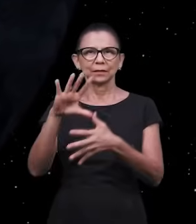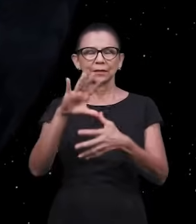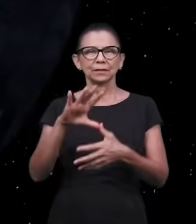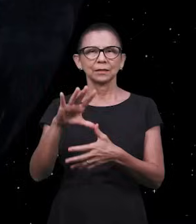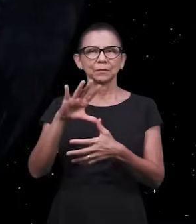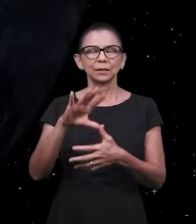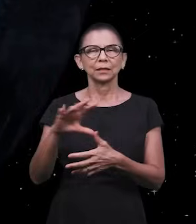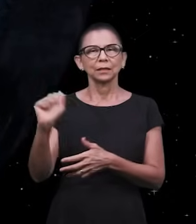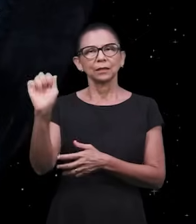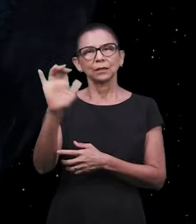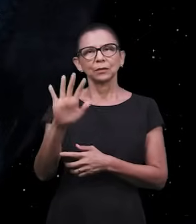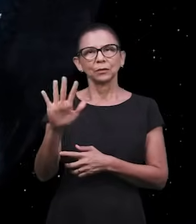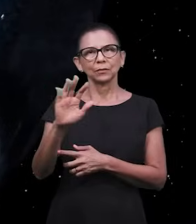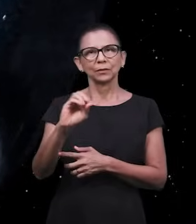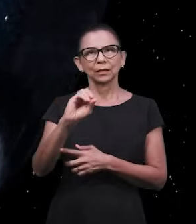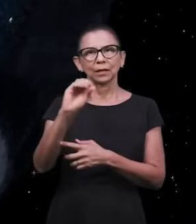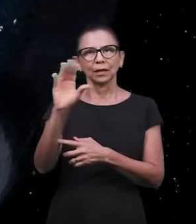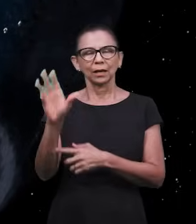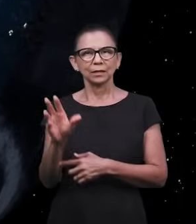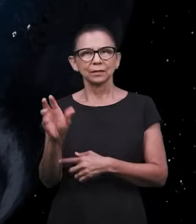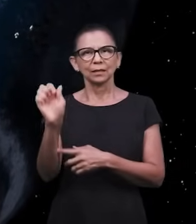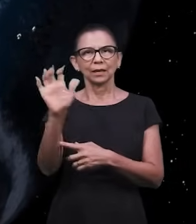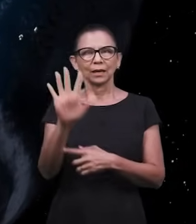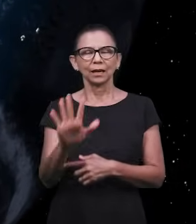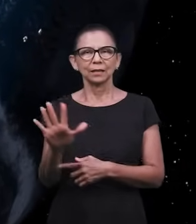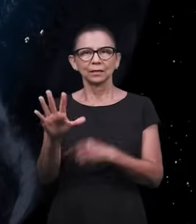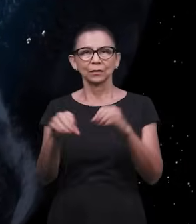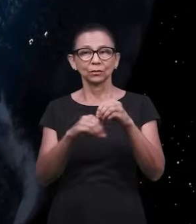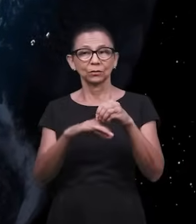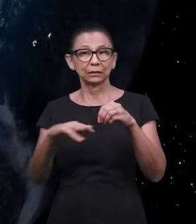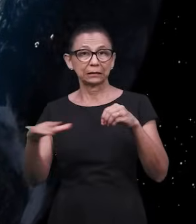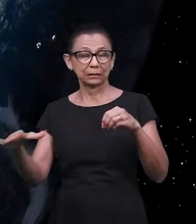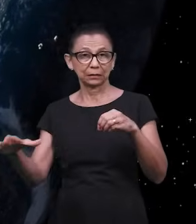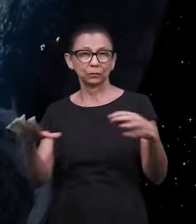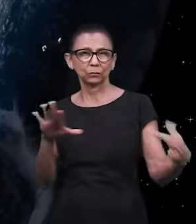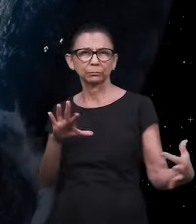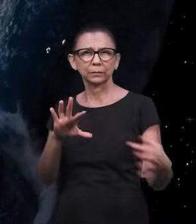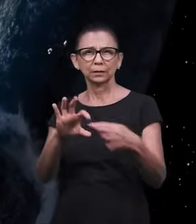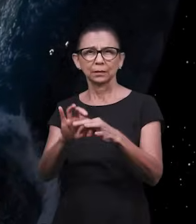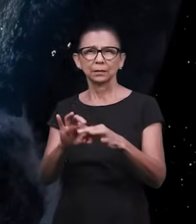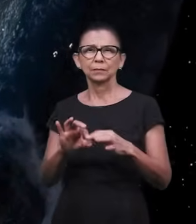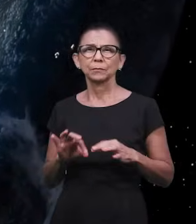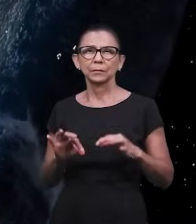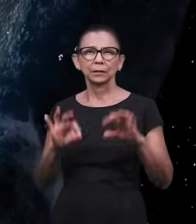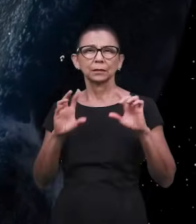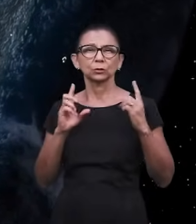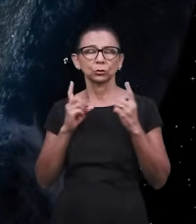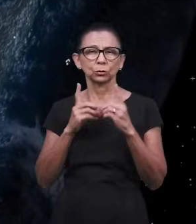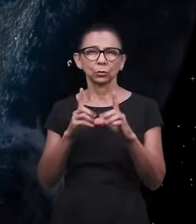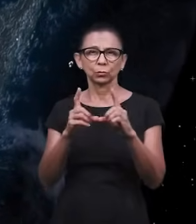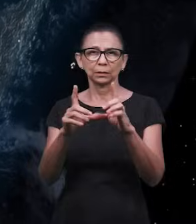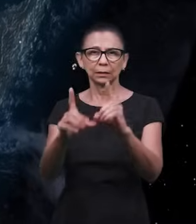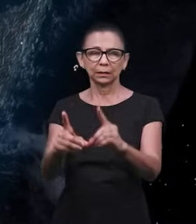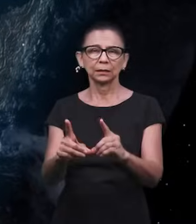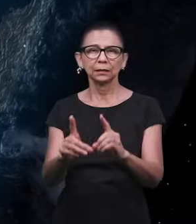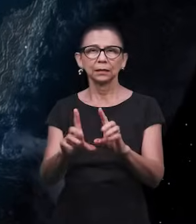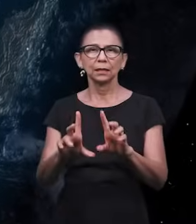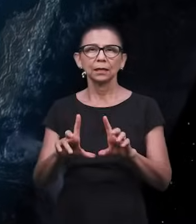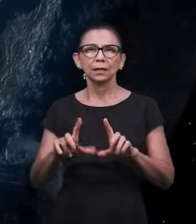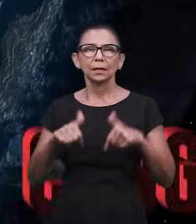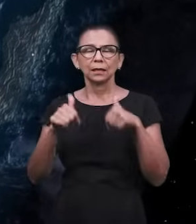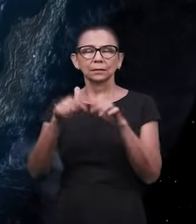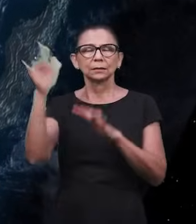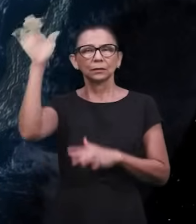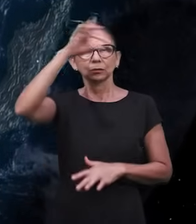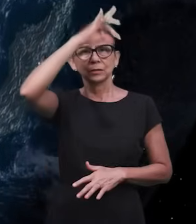3 Américas, Europa, África, Ásia e Oceania, conectadas pela mesma doutrina, pela direção